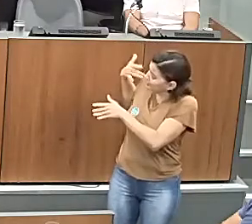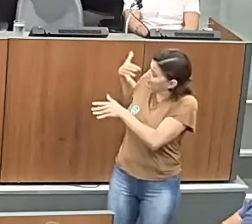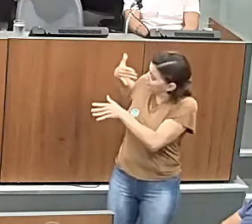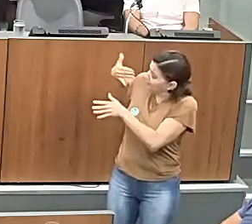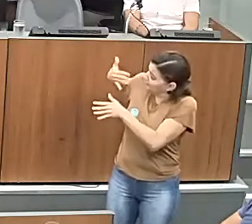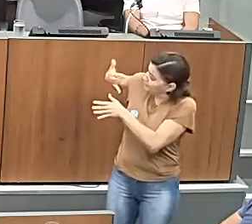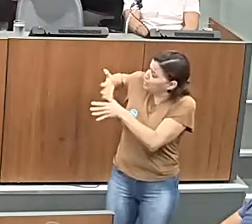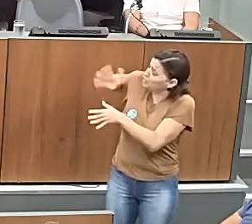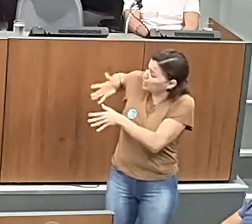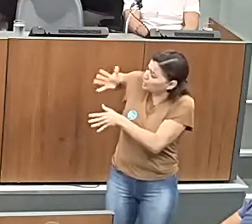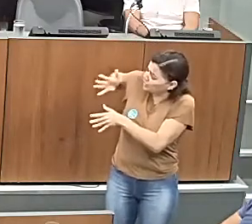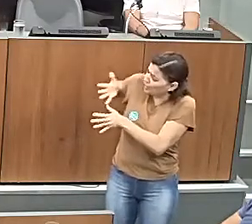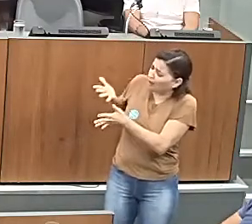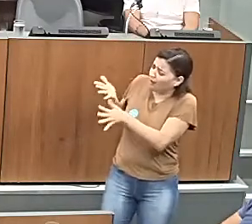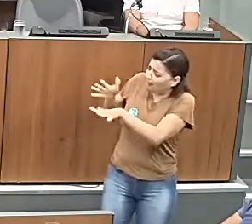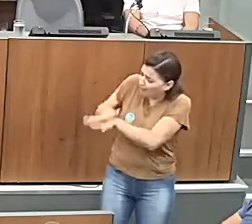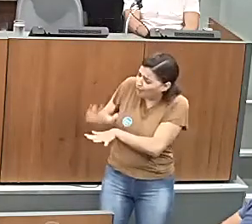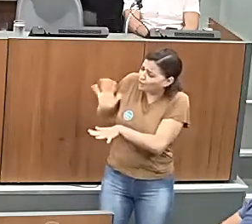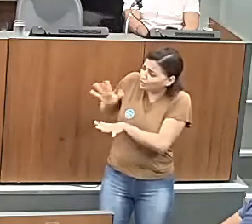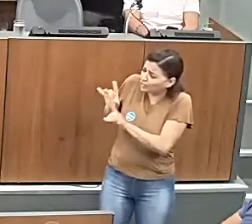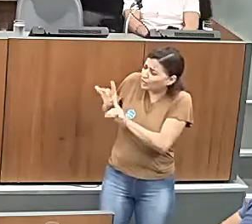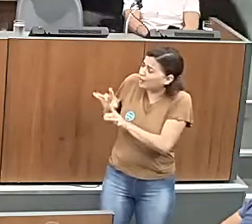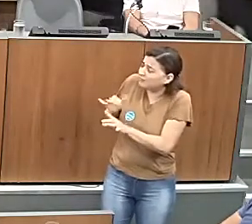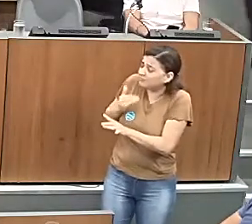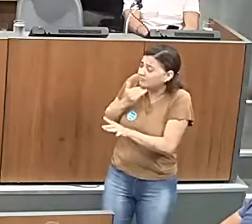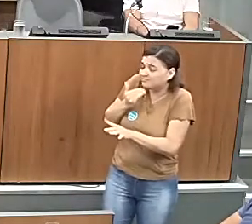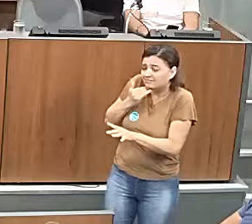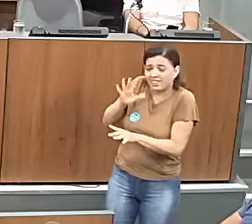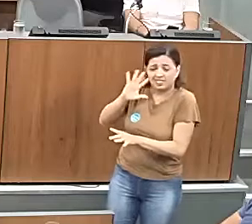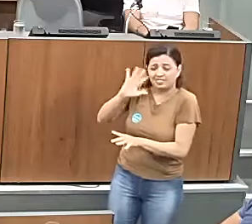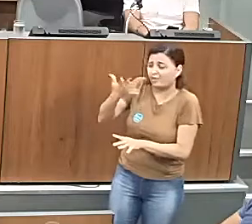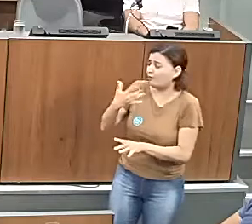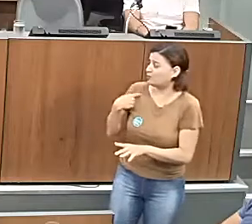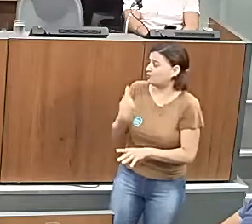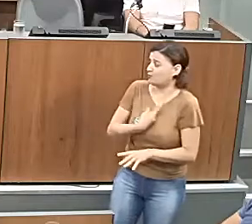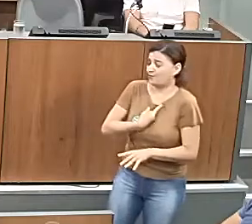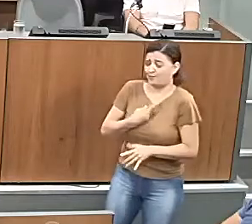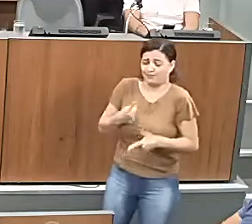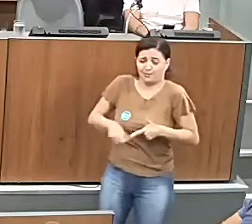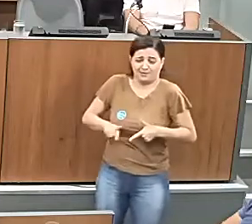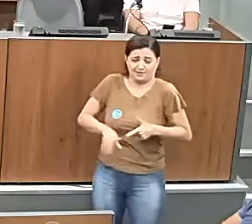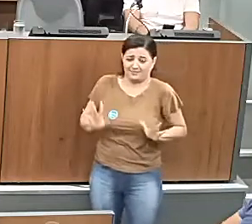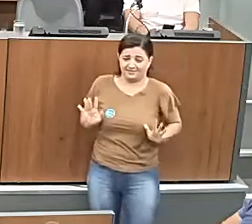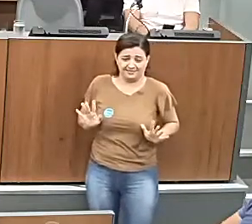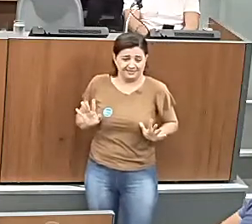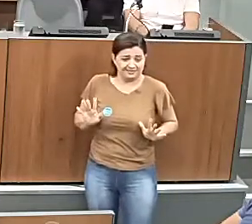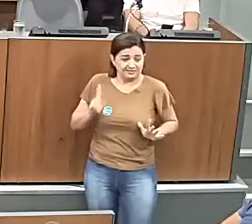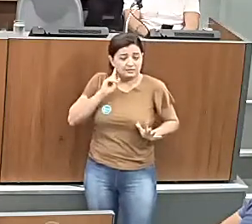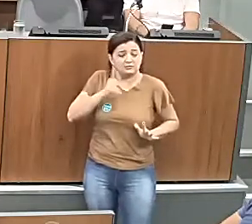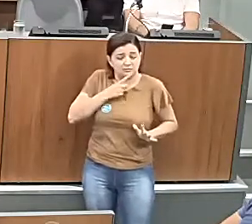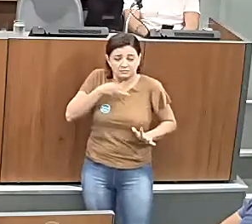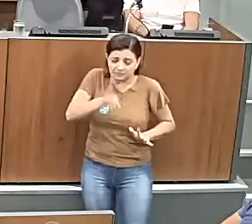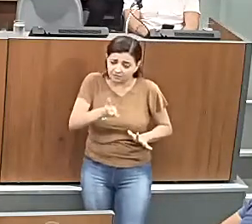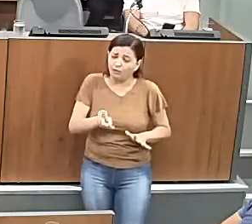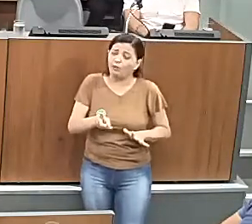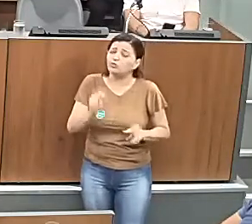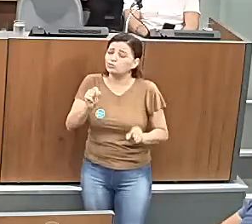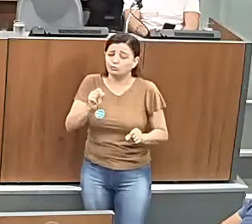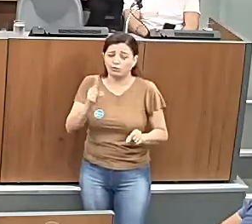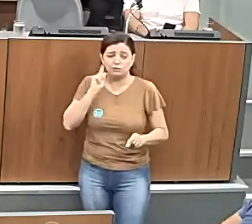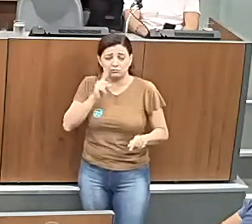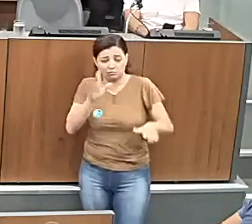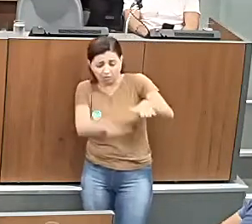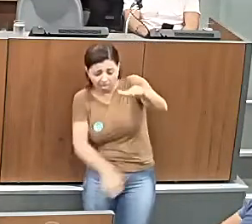que participamos do movimento bilíngue, numa luta já há um bom tempo, sabemos que a educação inclusiva